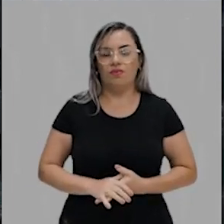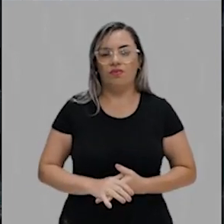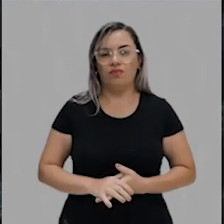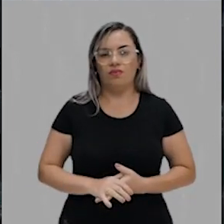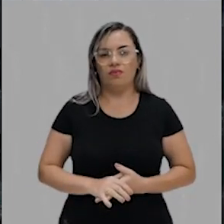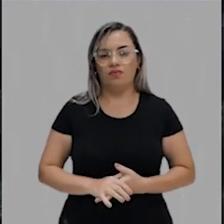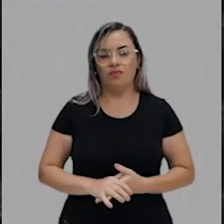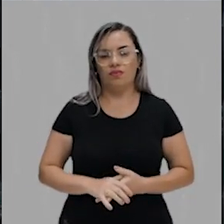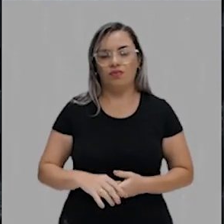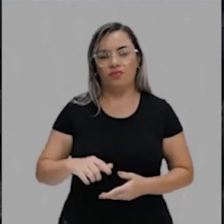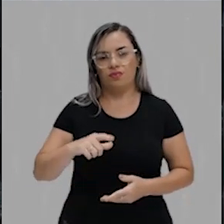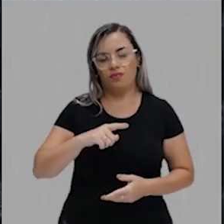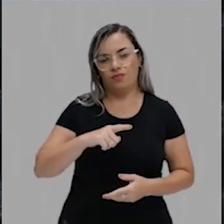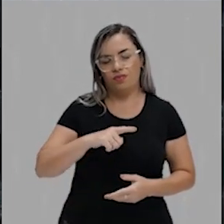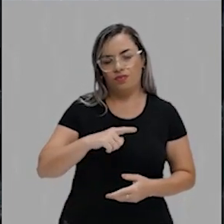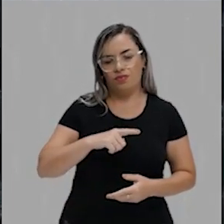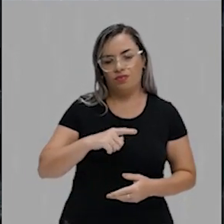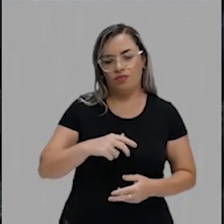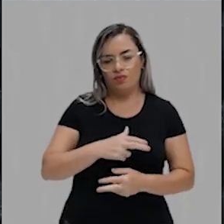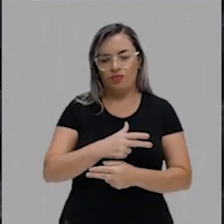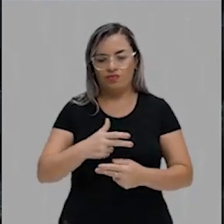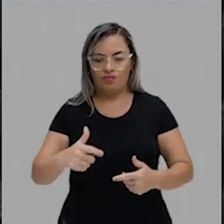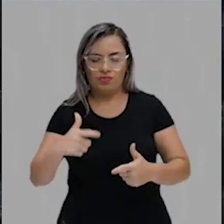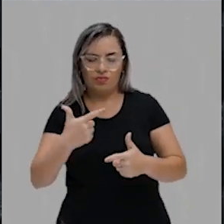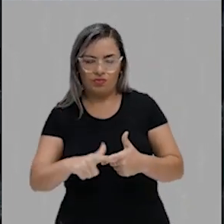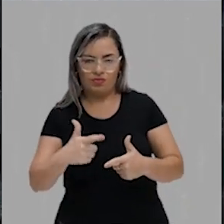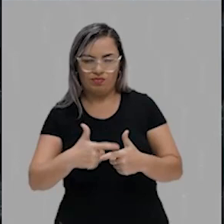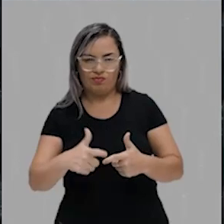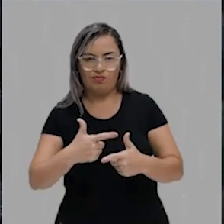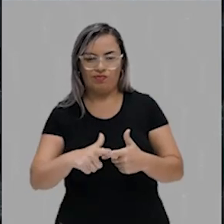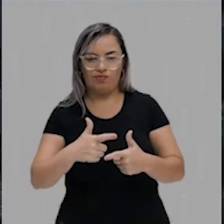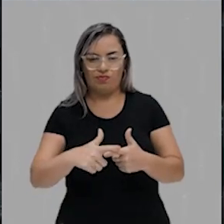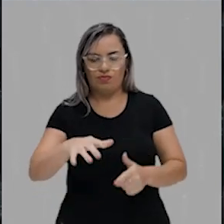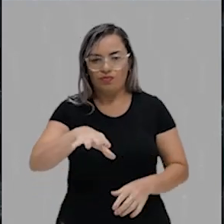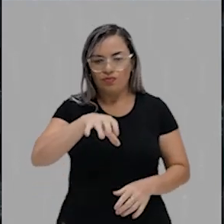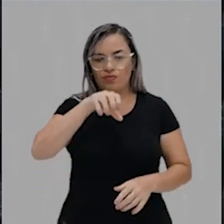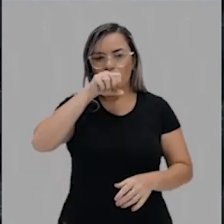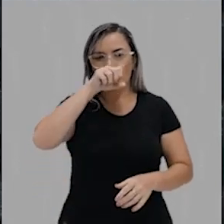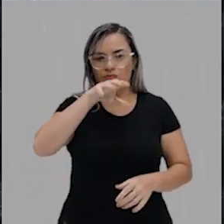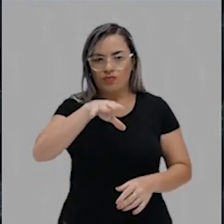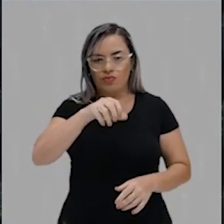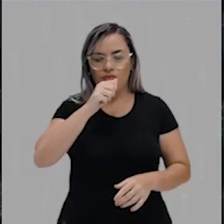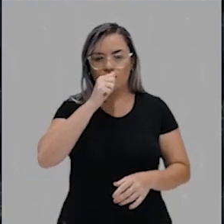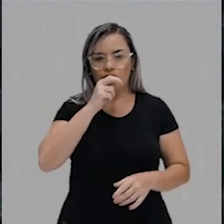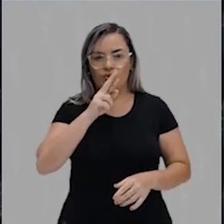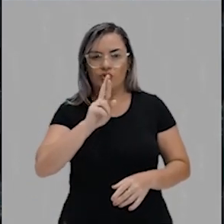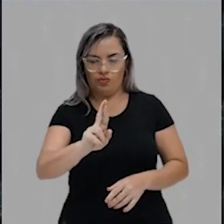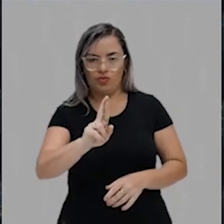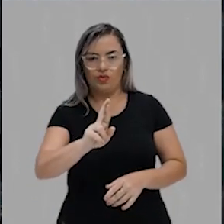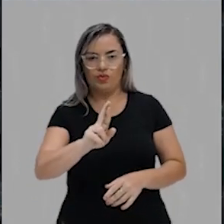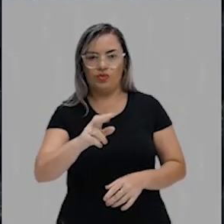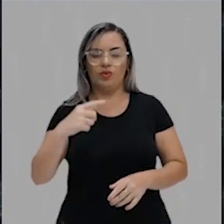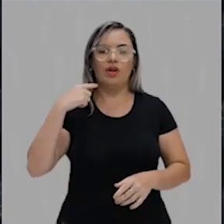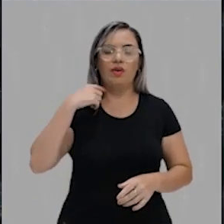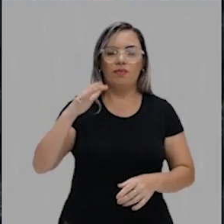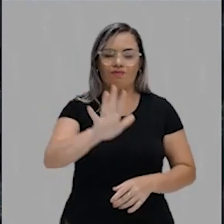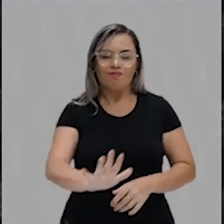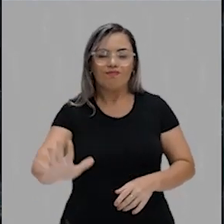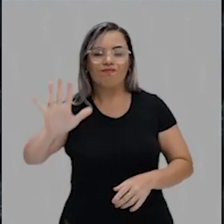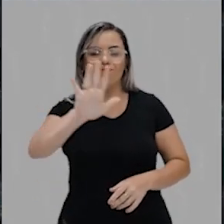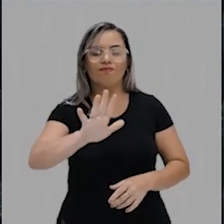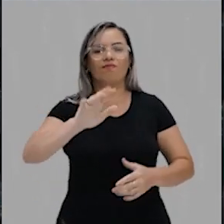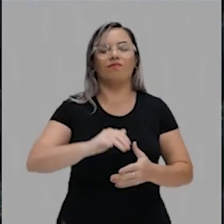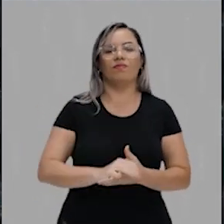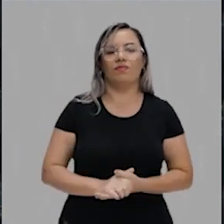inclusive, mencionar algumas desses problemas causados pela poluição atmosférica, ok? Então,